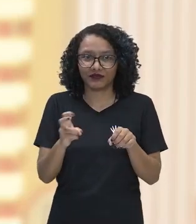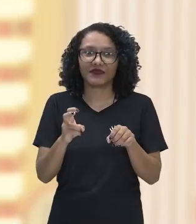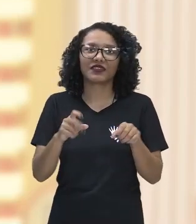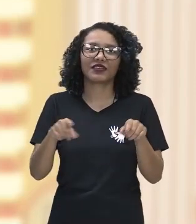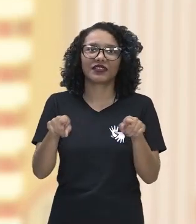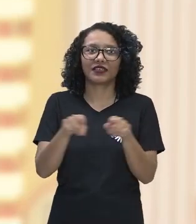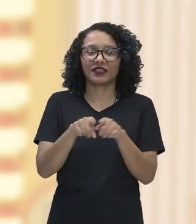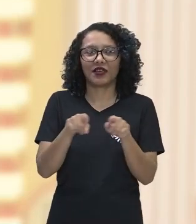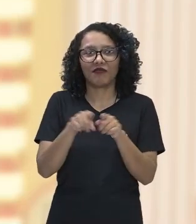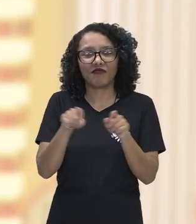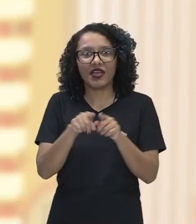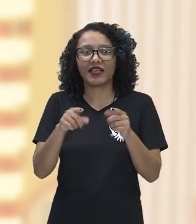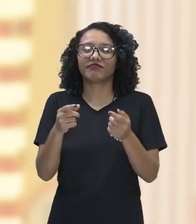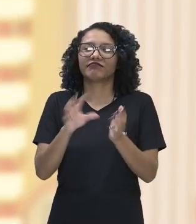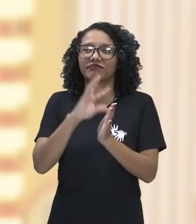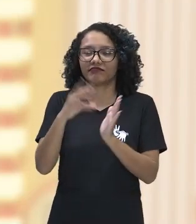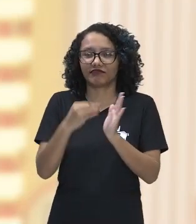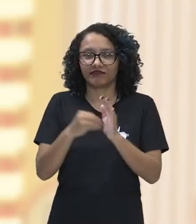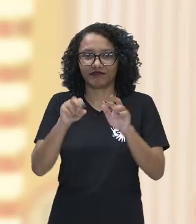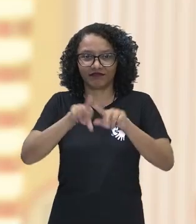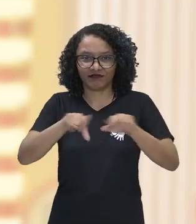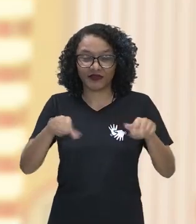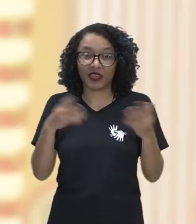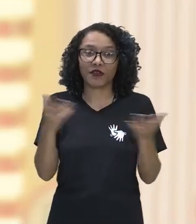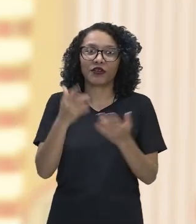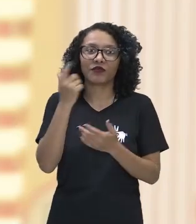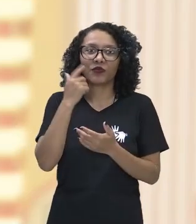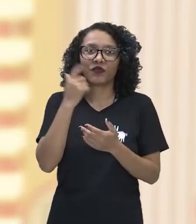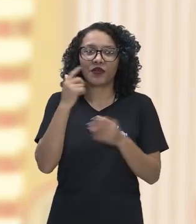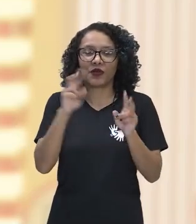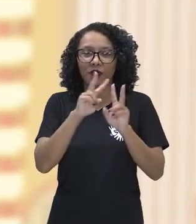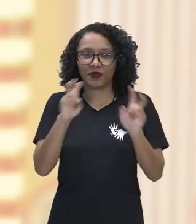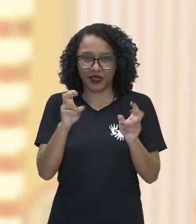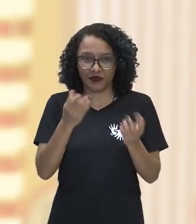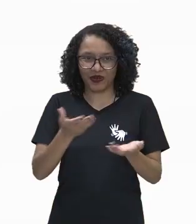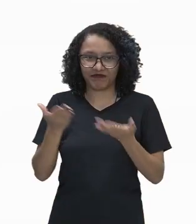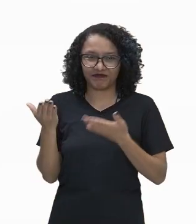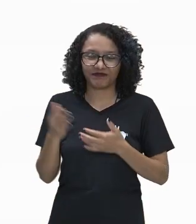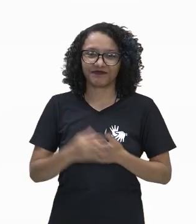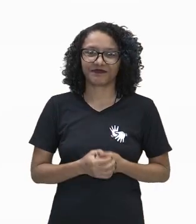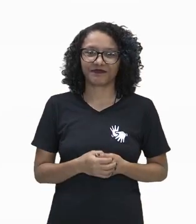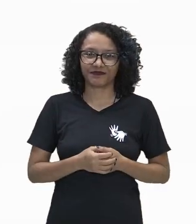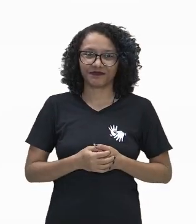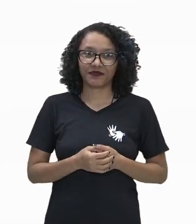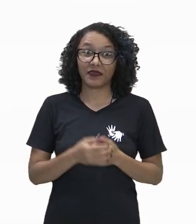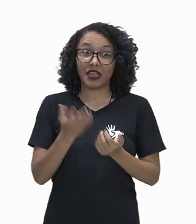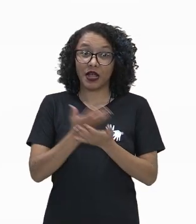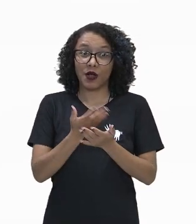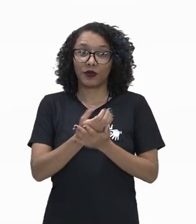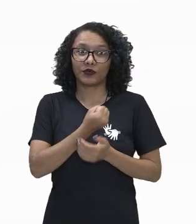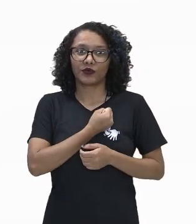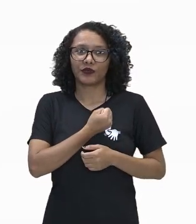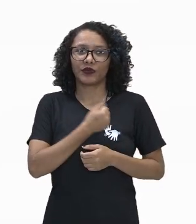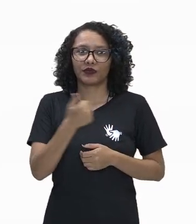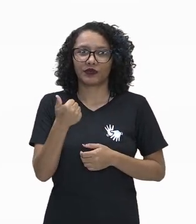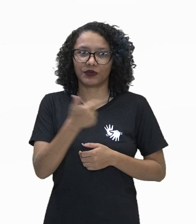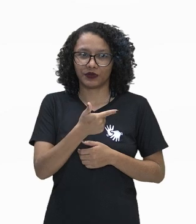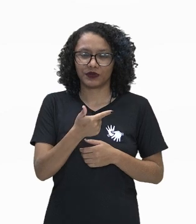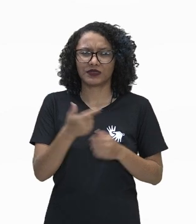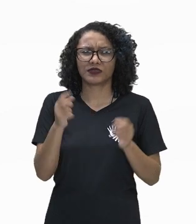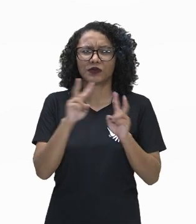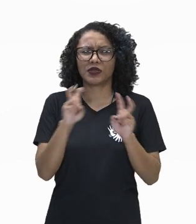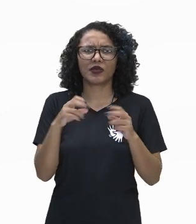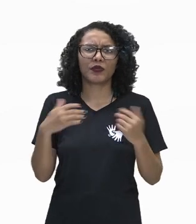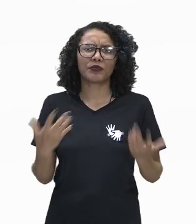Diversidade Amazônica. Vamos verificar qual o objeto de conhecimento da nossa aula. Esta é a aula de número 12 e ela tem